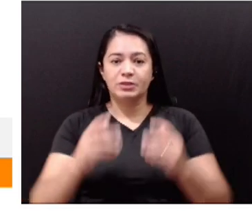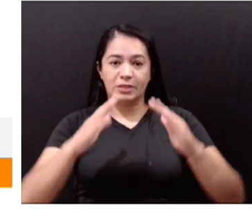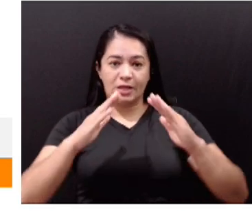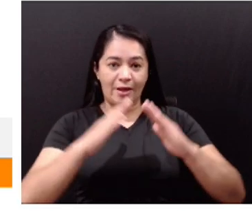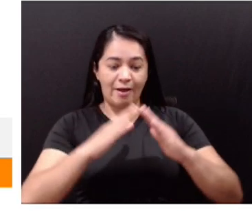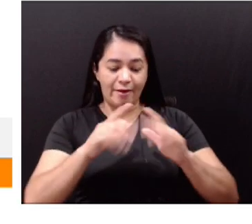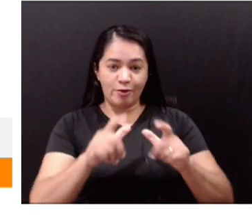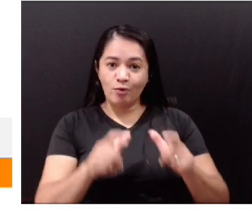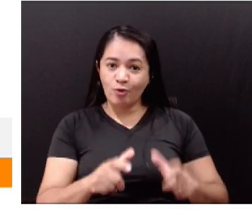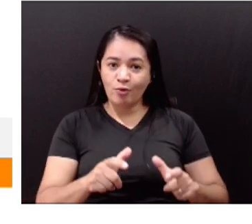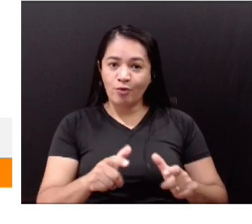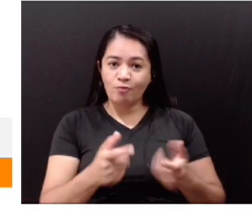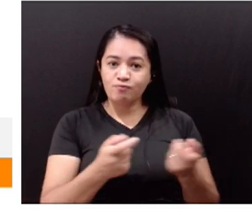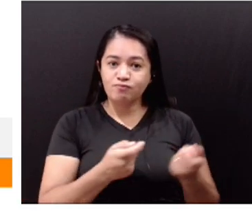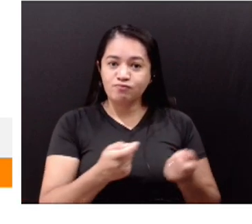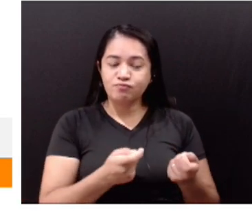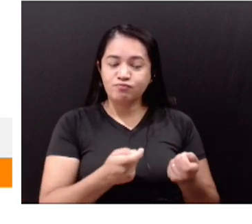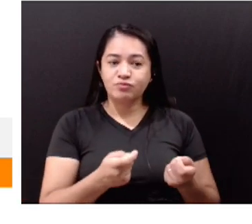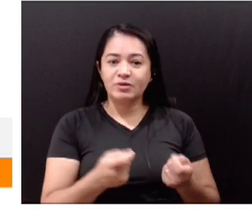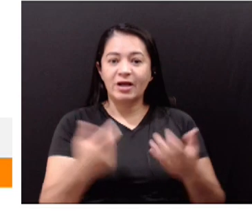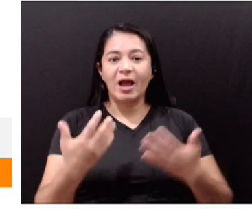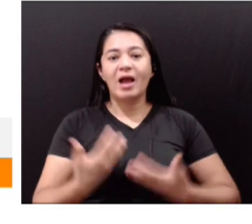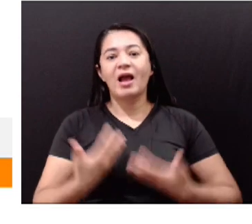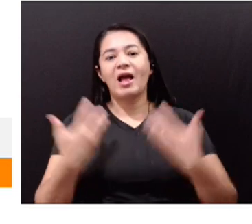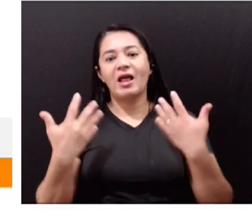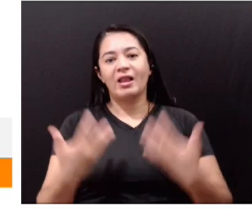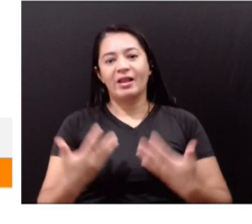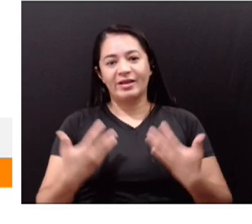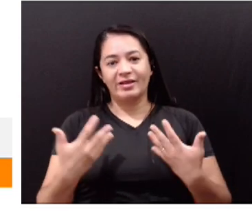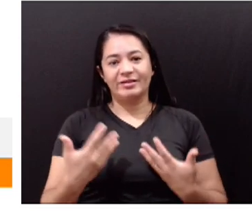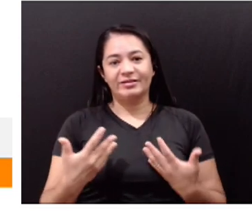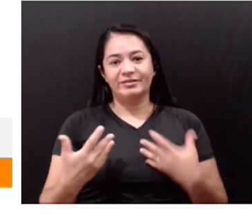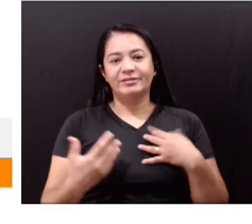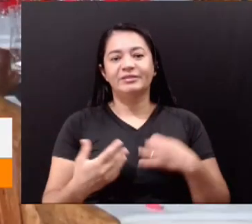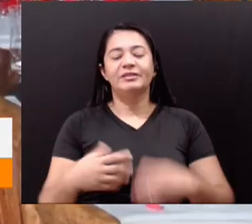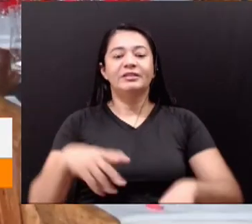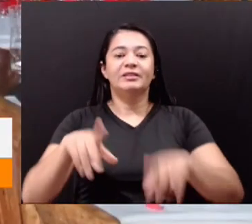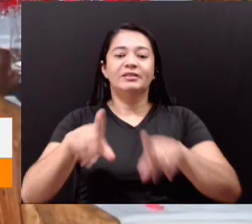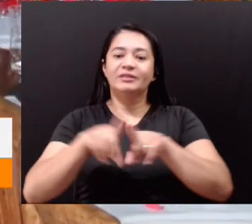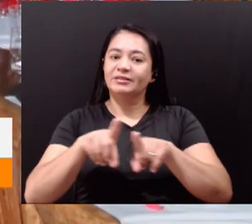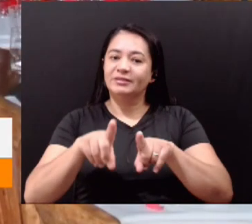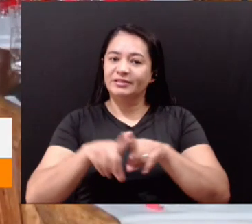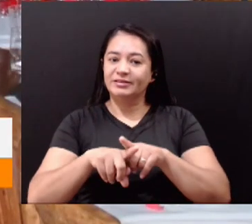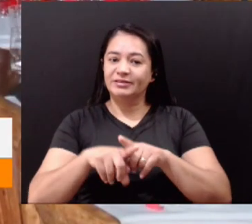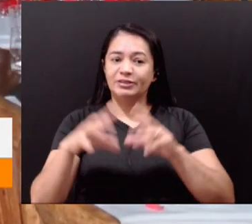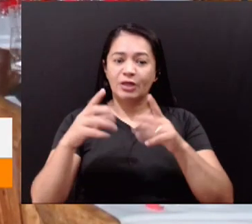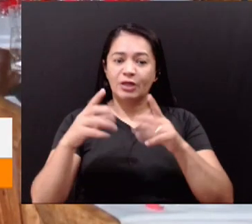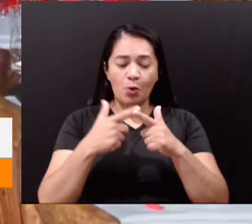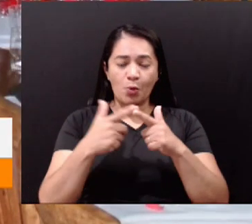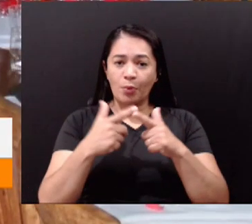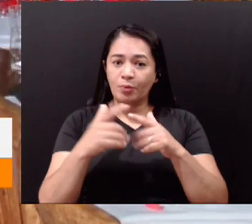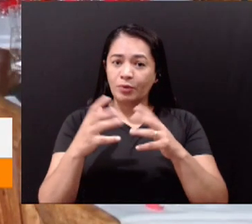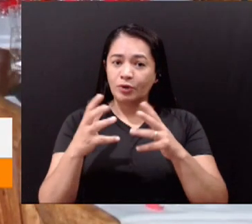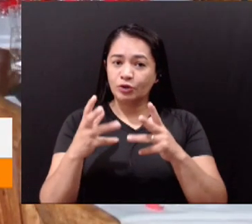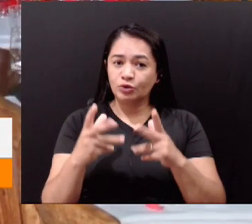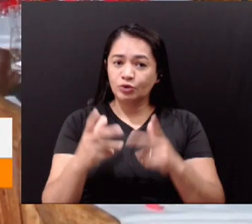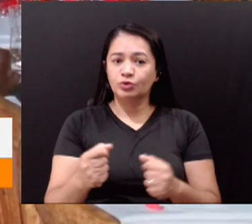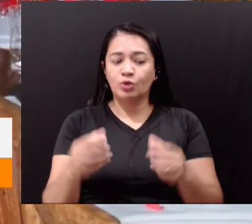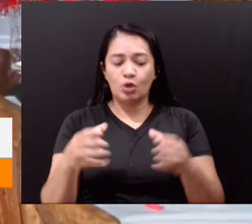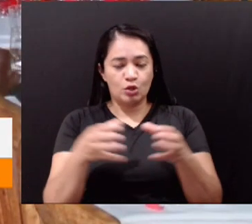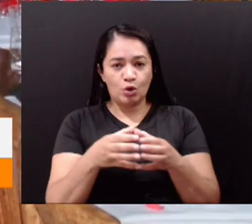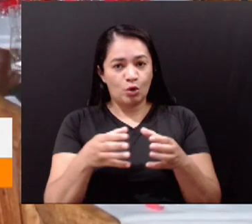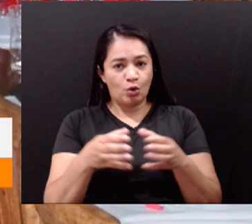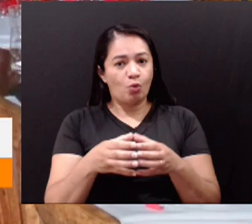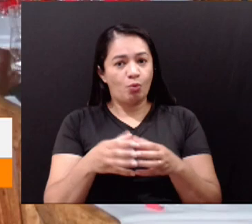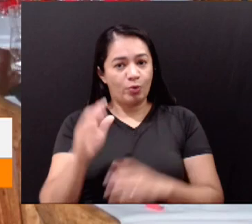dá alegrias da festa e isso dá todos os problemas que a vida coletiva traz. Uhum.